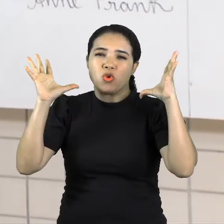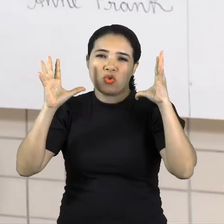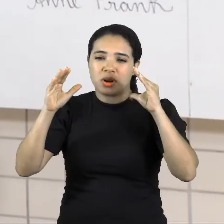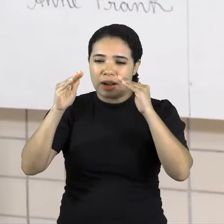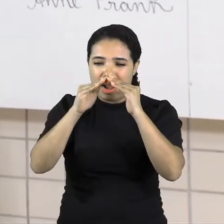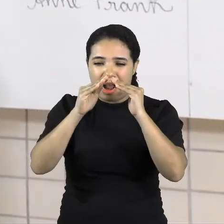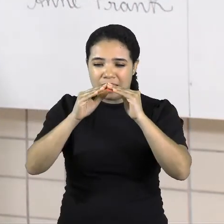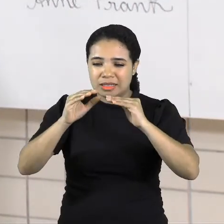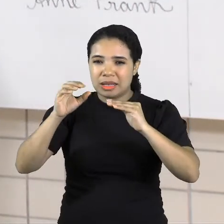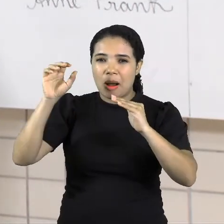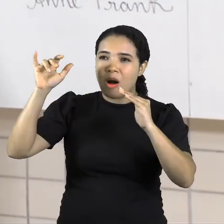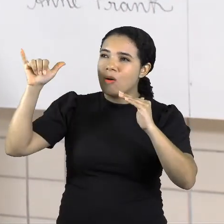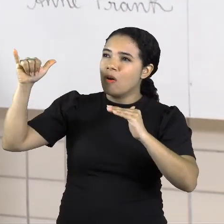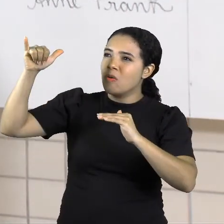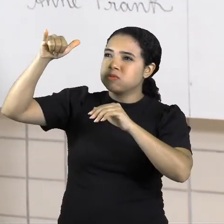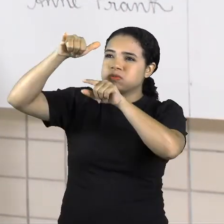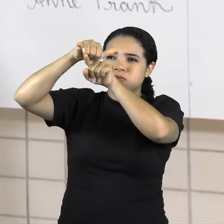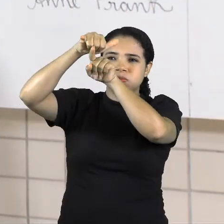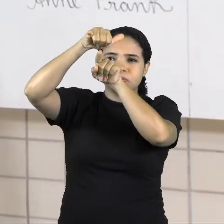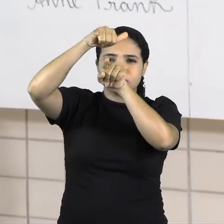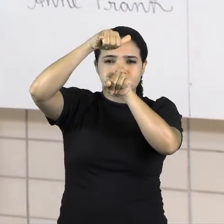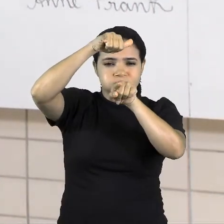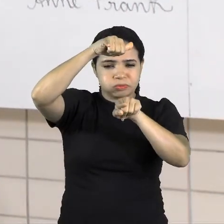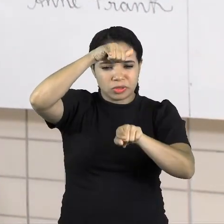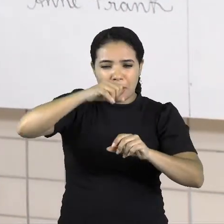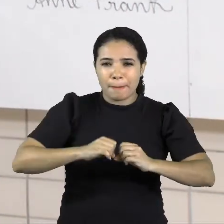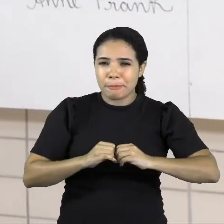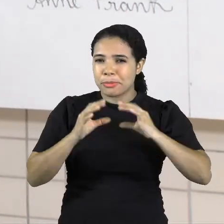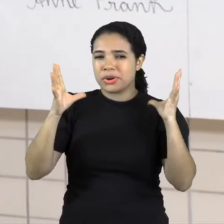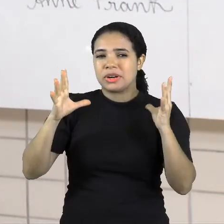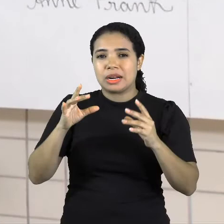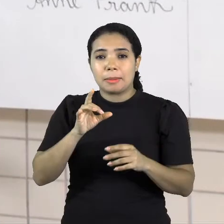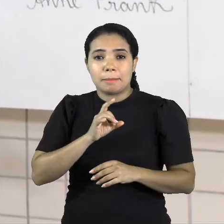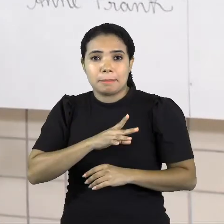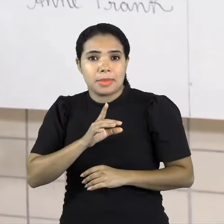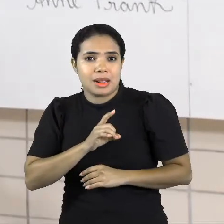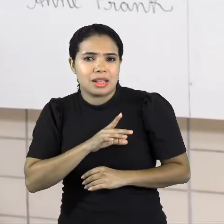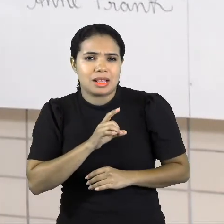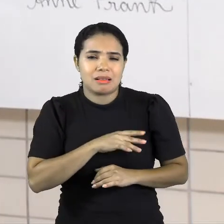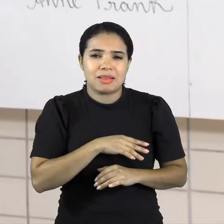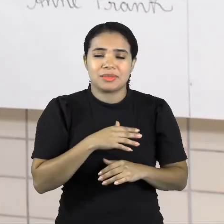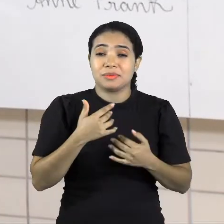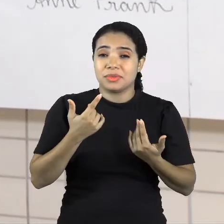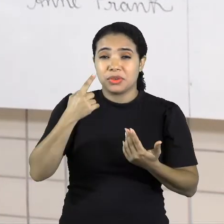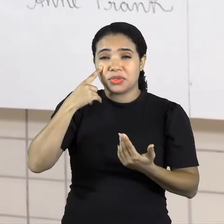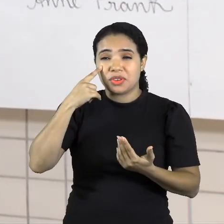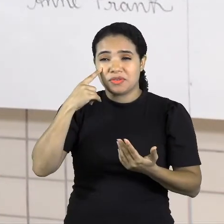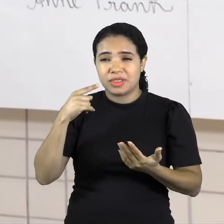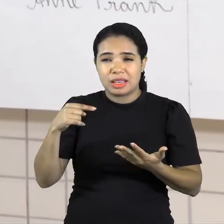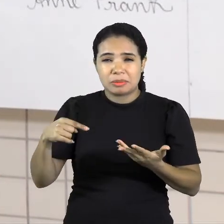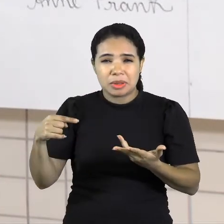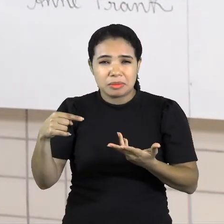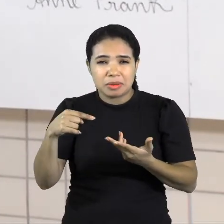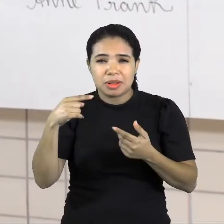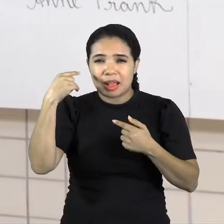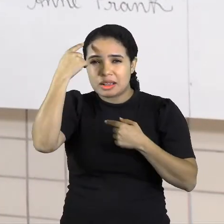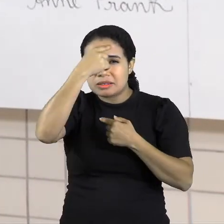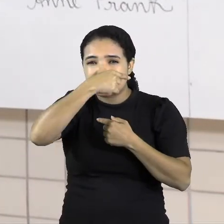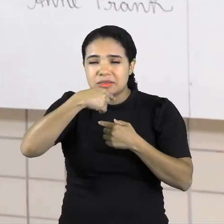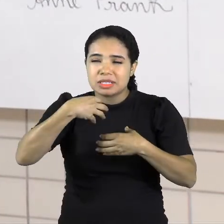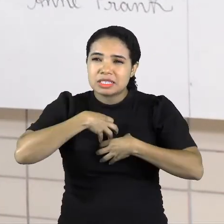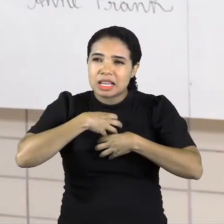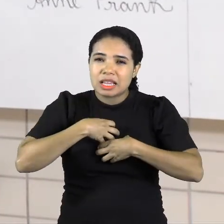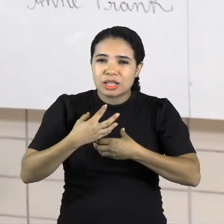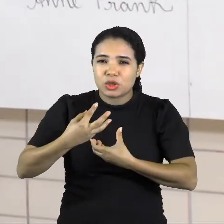morrerem. Então, essa imagem é bem interessante porque a gente consegue ver as várias facetas dela, os conflitos, as emoções que ela sente,